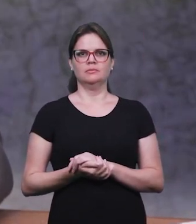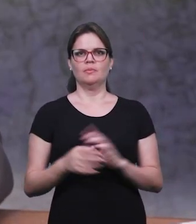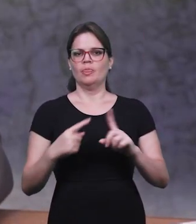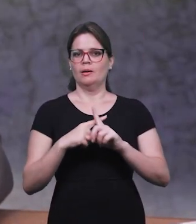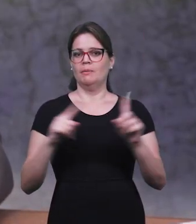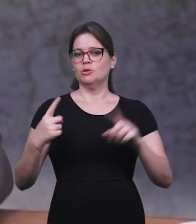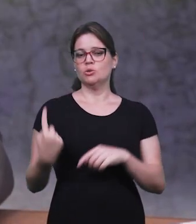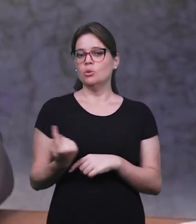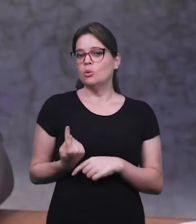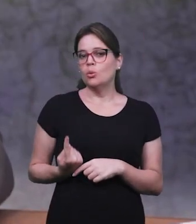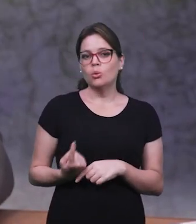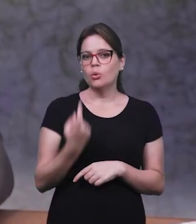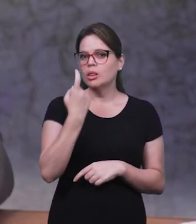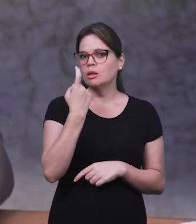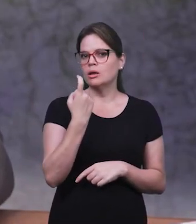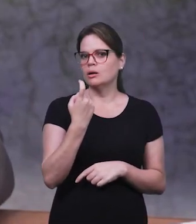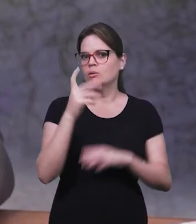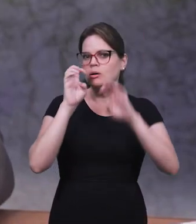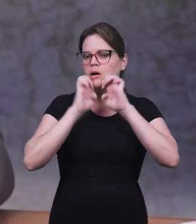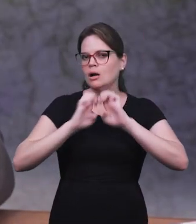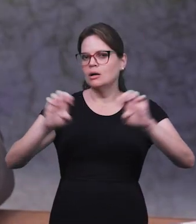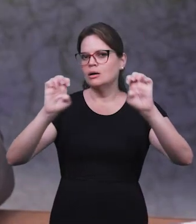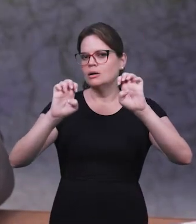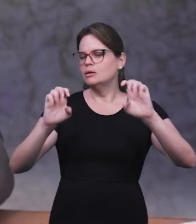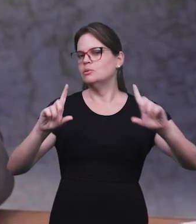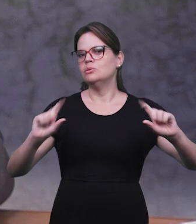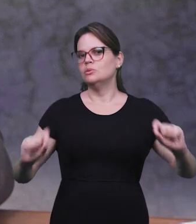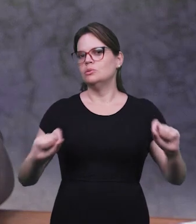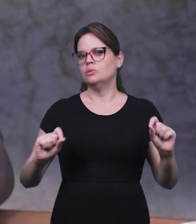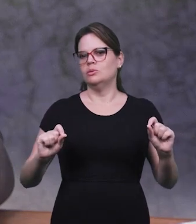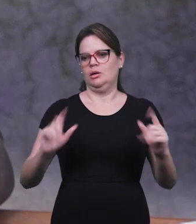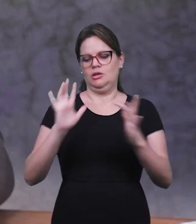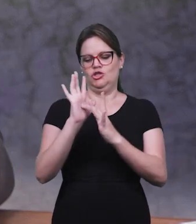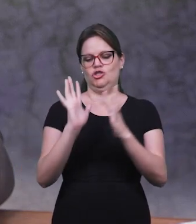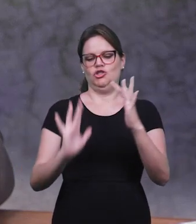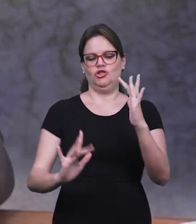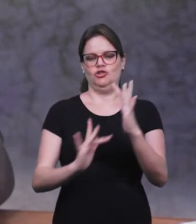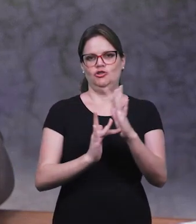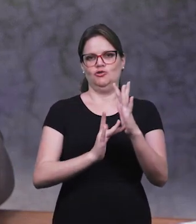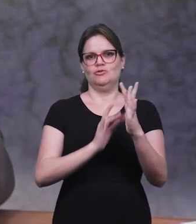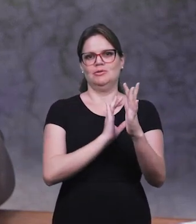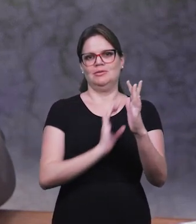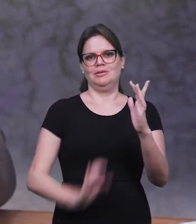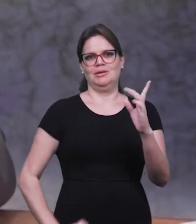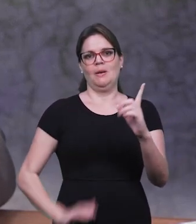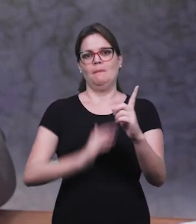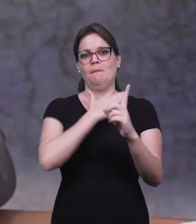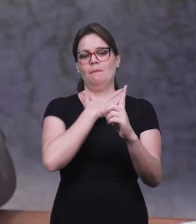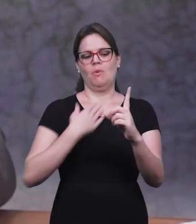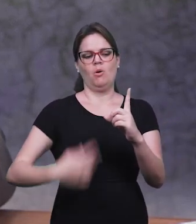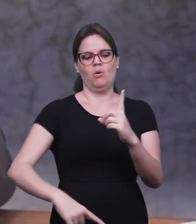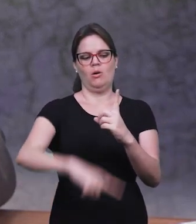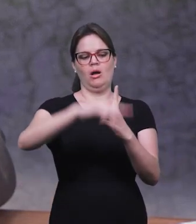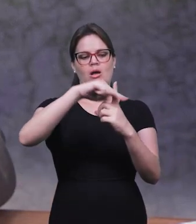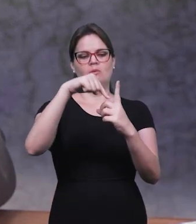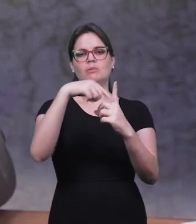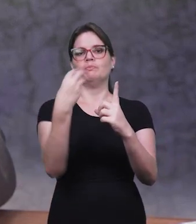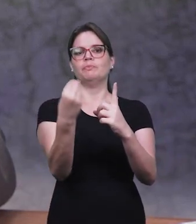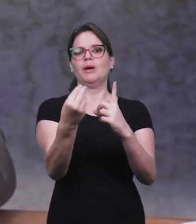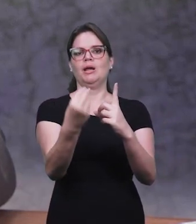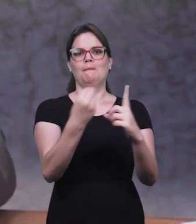o único evangelho pelo qual somos salvos é que Jesus morreu pelos nossos